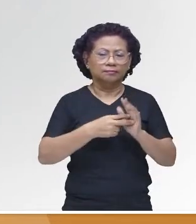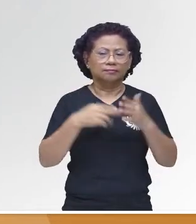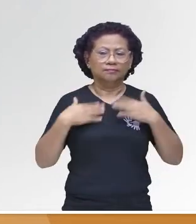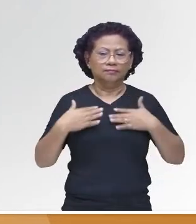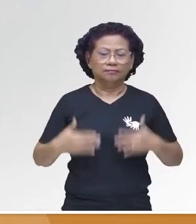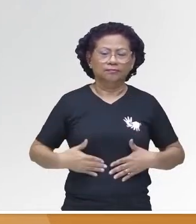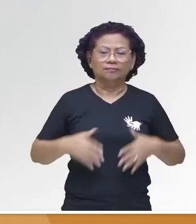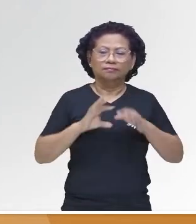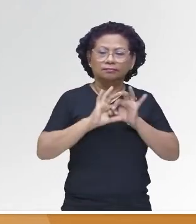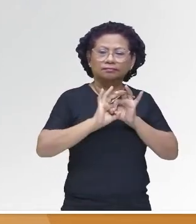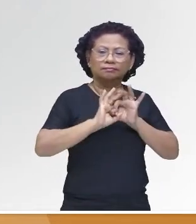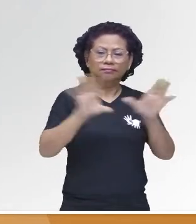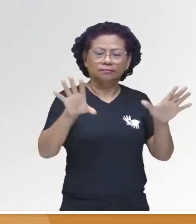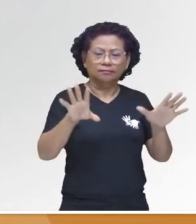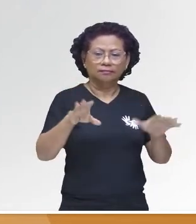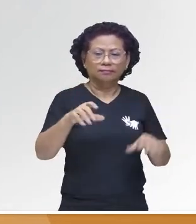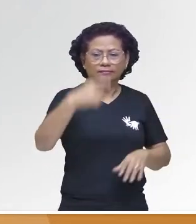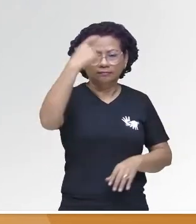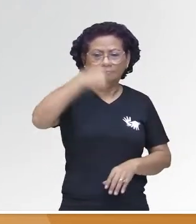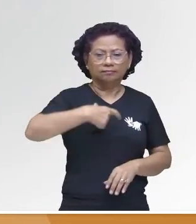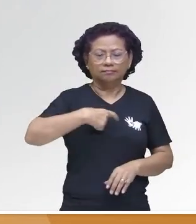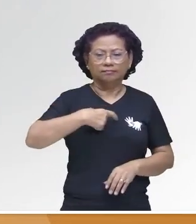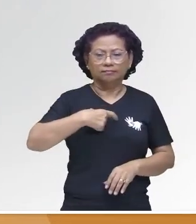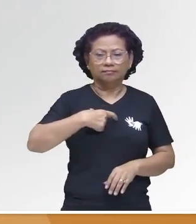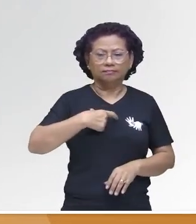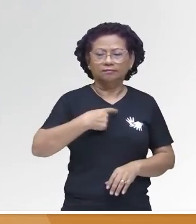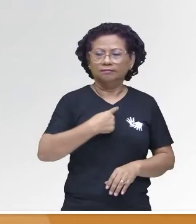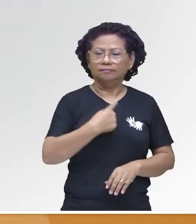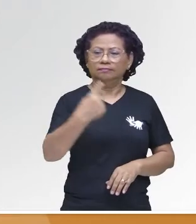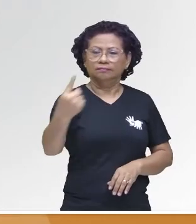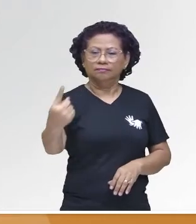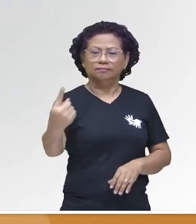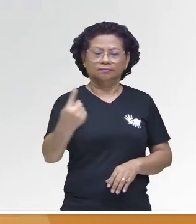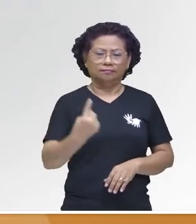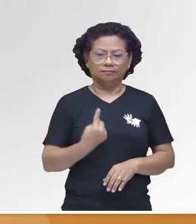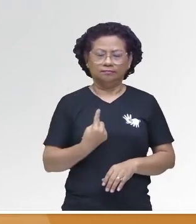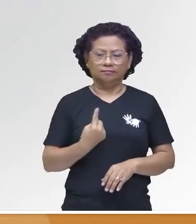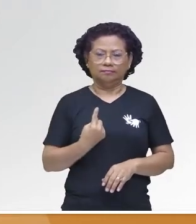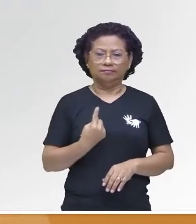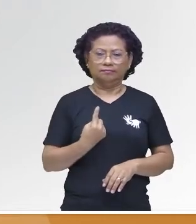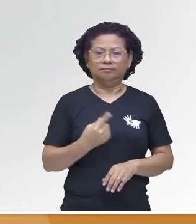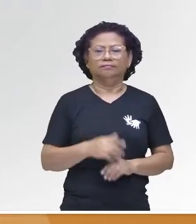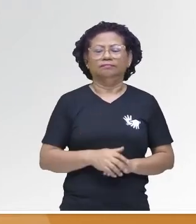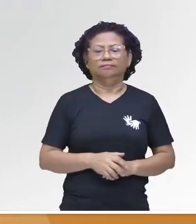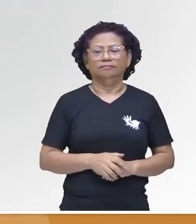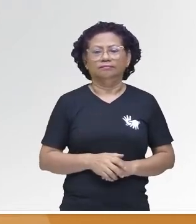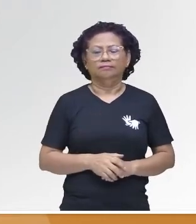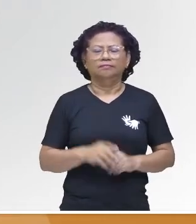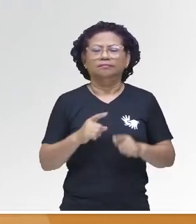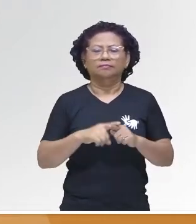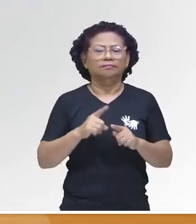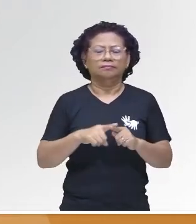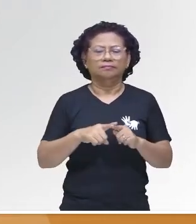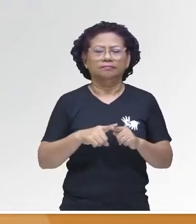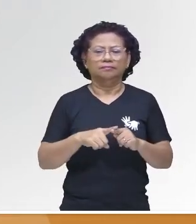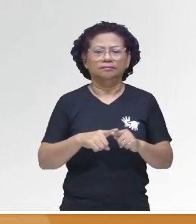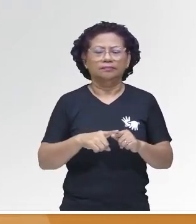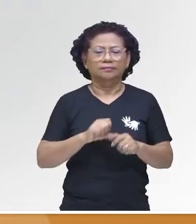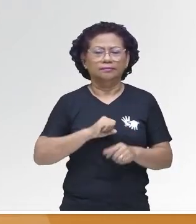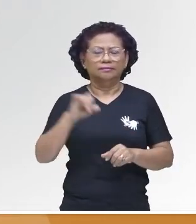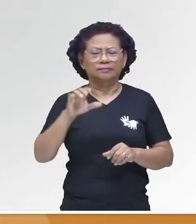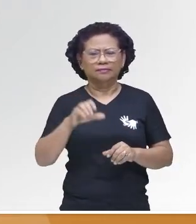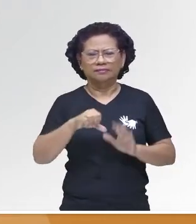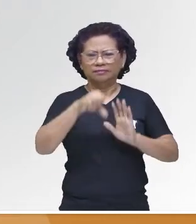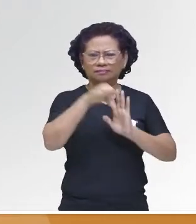vir, portanto, quando ele está preso, é tirado dele o direito constitucional, o direito de ir e vir. Por quê? Porque ele cometeu um crime.